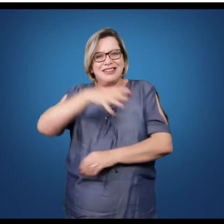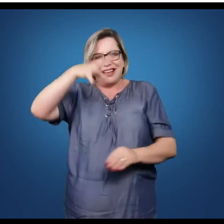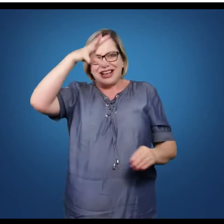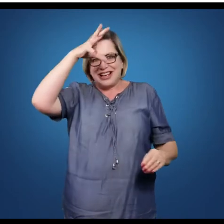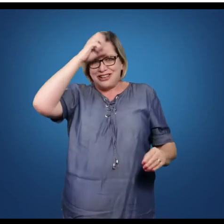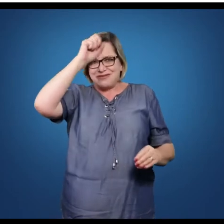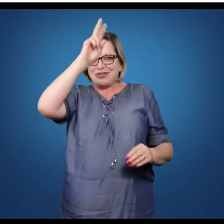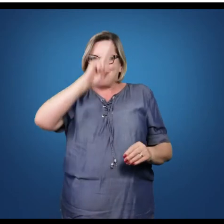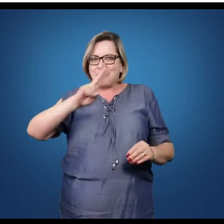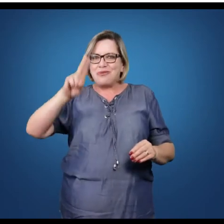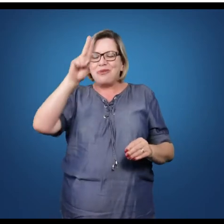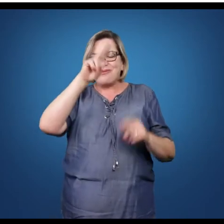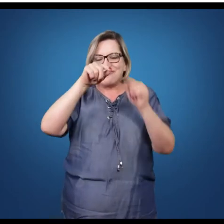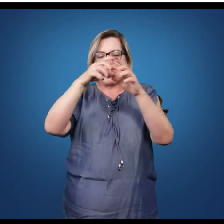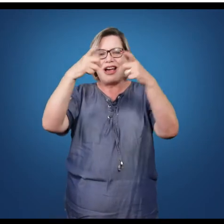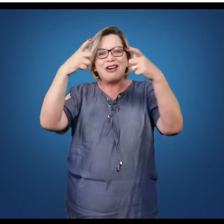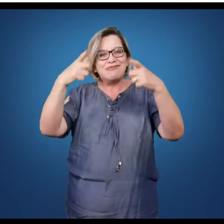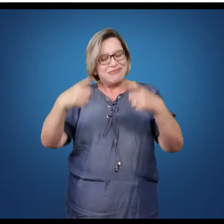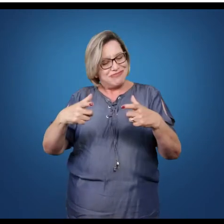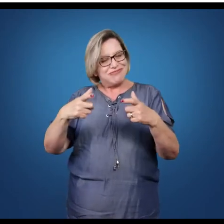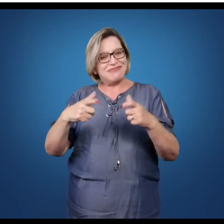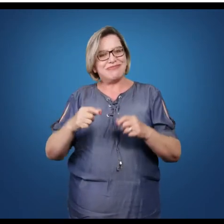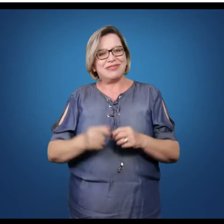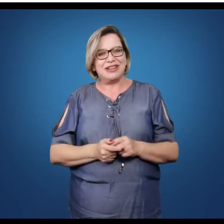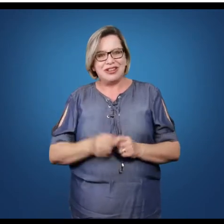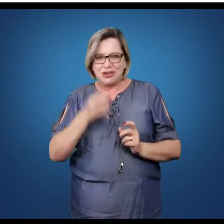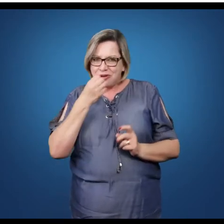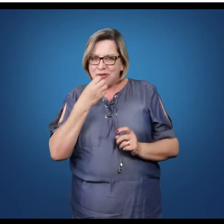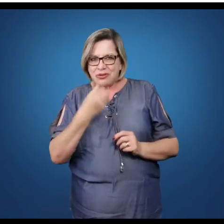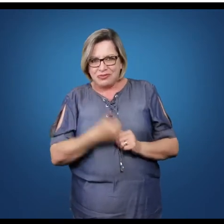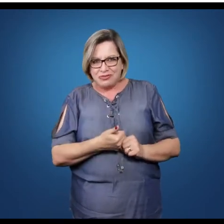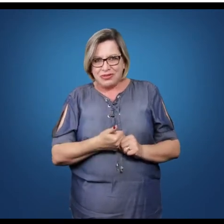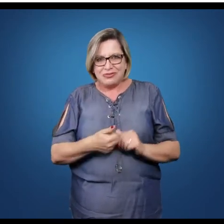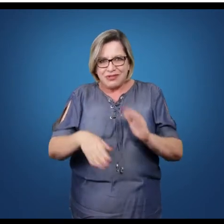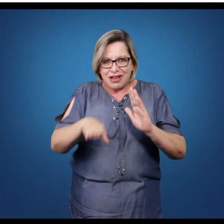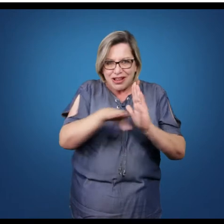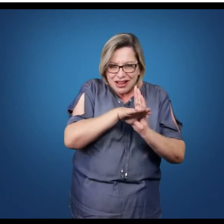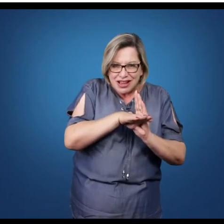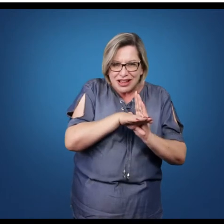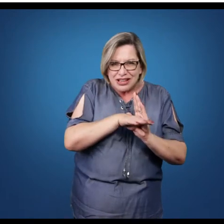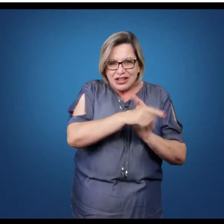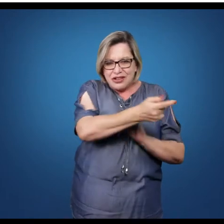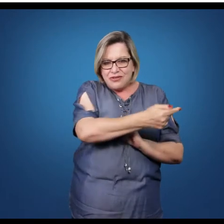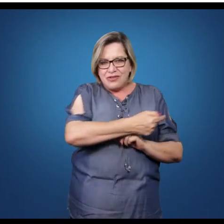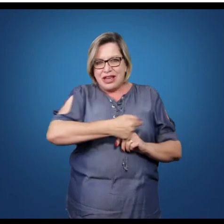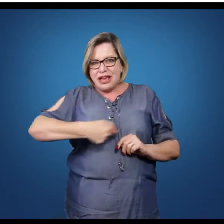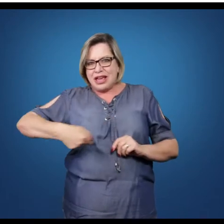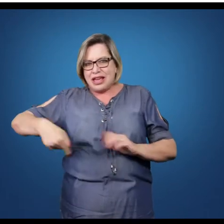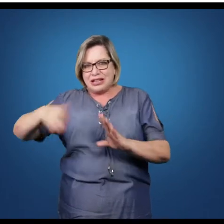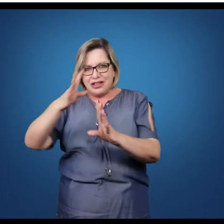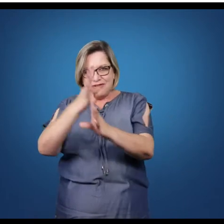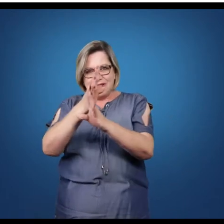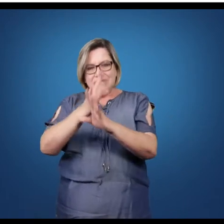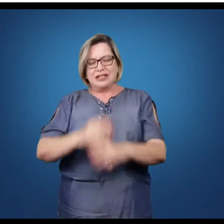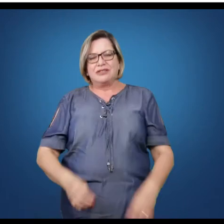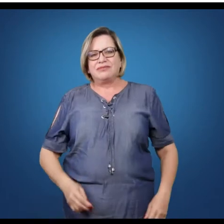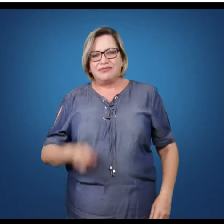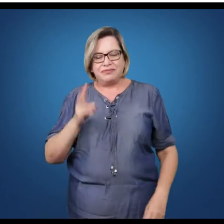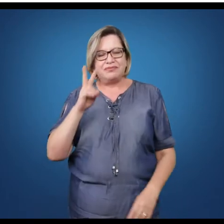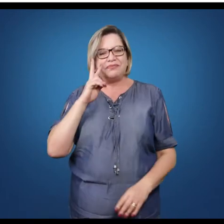aprenda a ocupar o espaço da quadra. Isso, muito bem. Chegando ao final da quadra, retorna para a fila. Isso